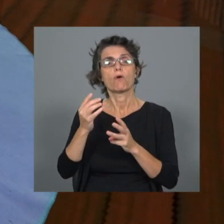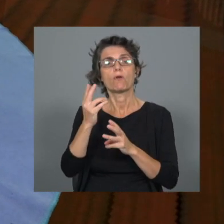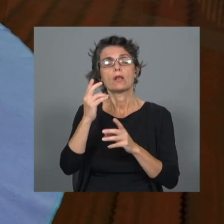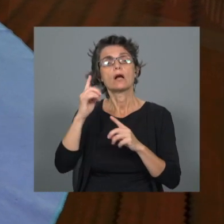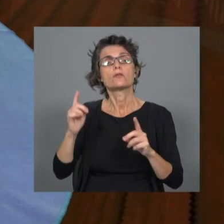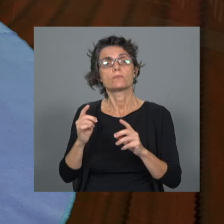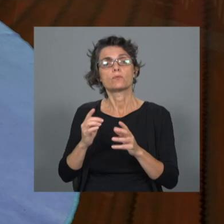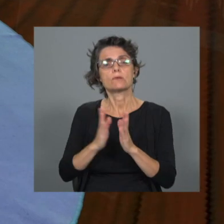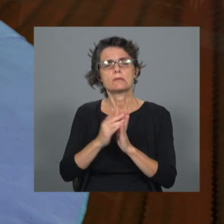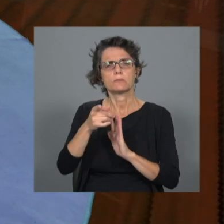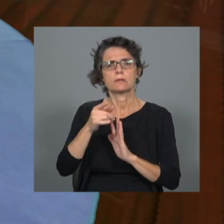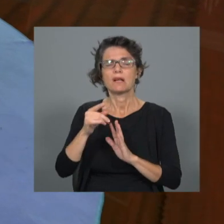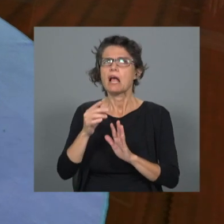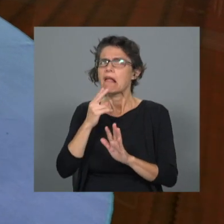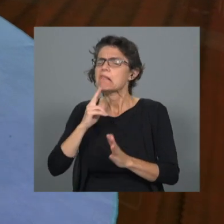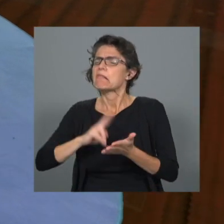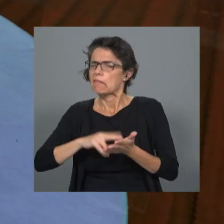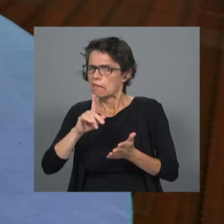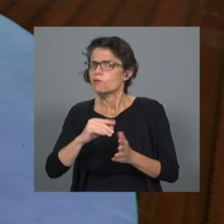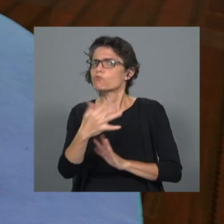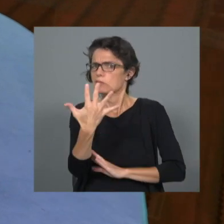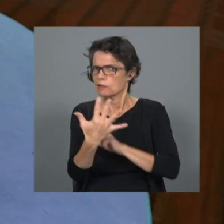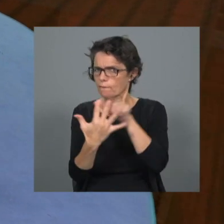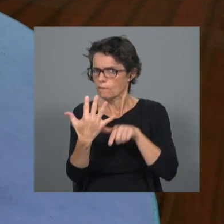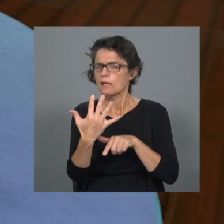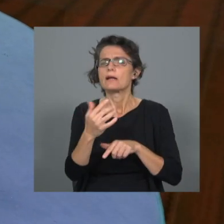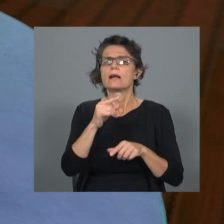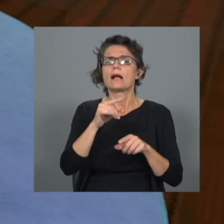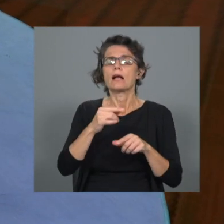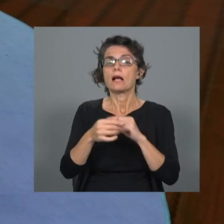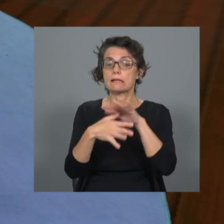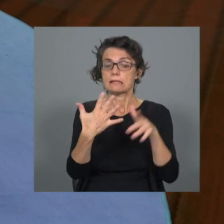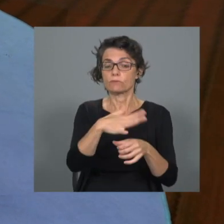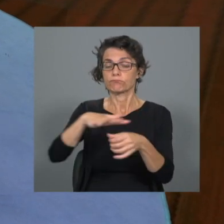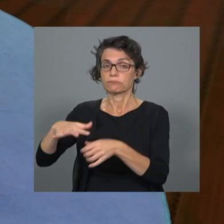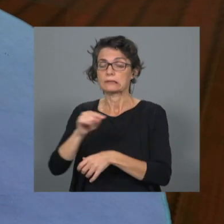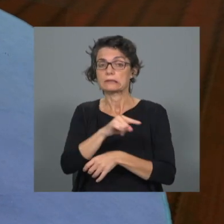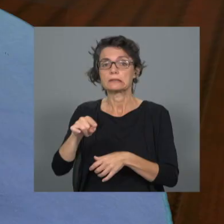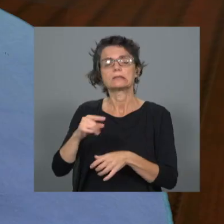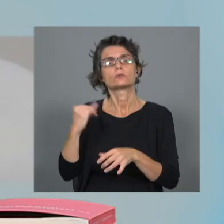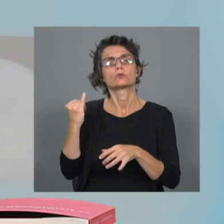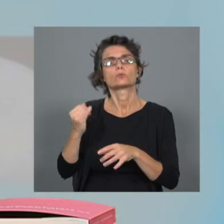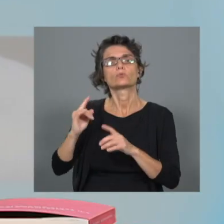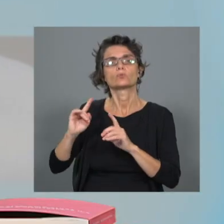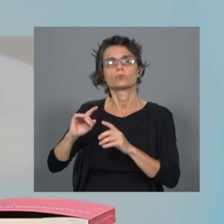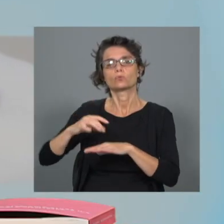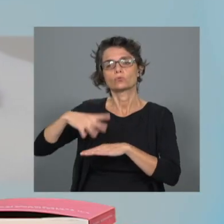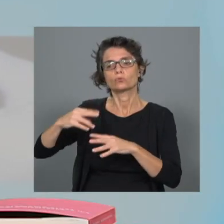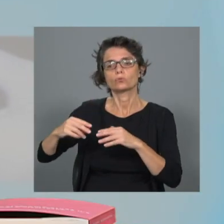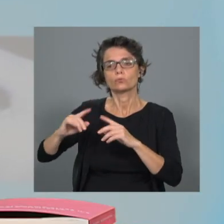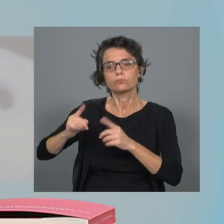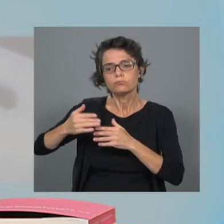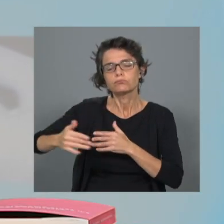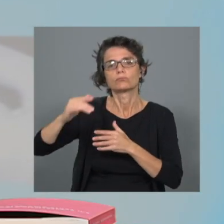E são 5 instâncias, todas elas já existiam antes do Instituto. O Instituto começou em 2009 por vontade expressa do